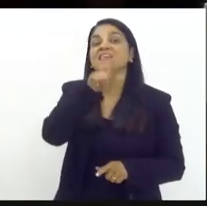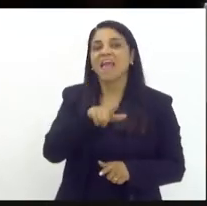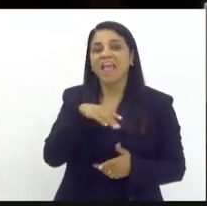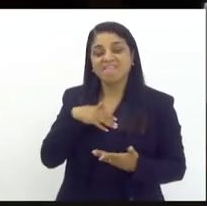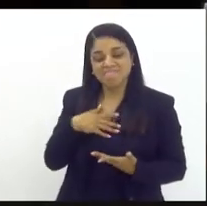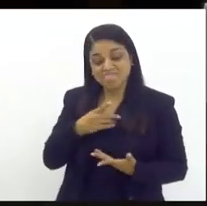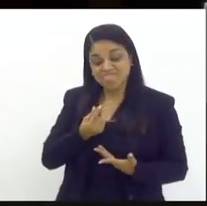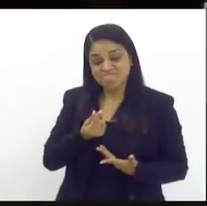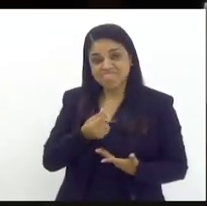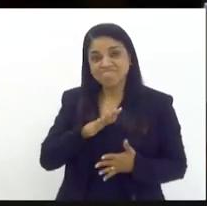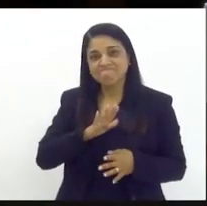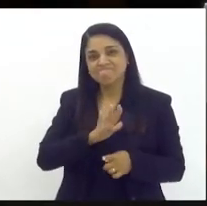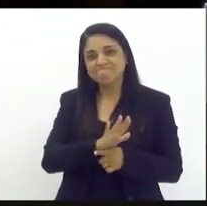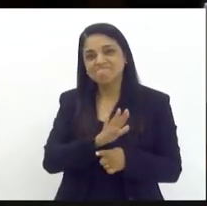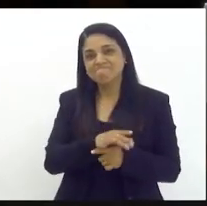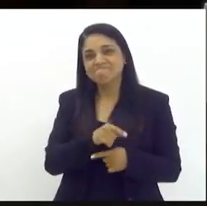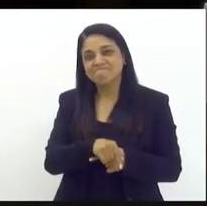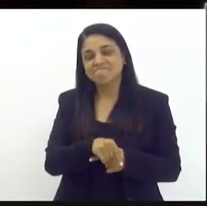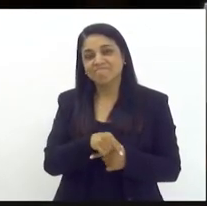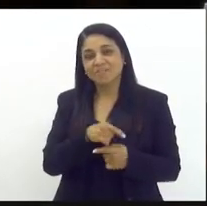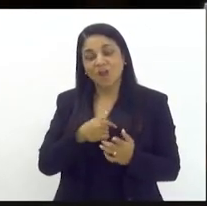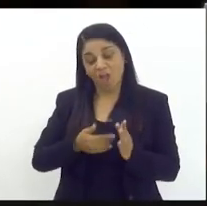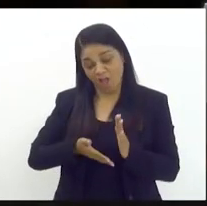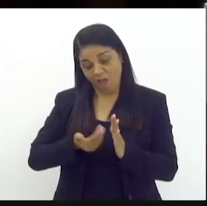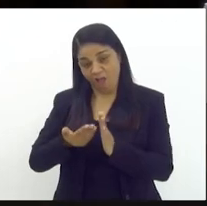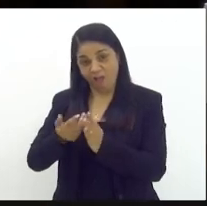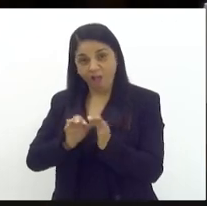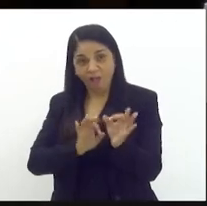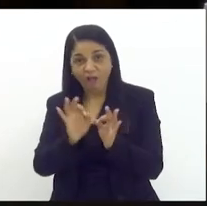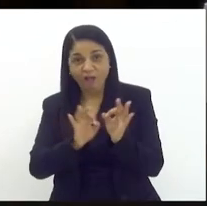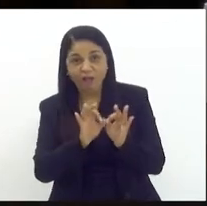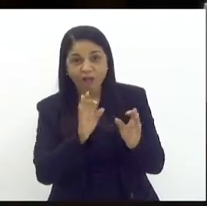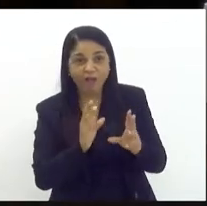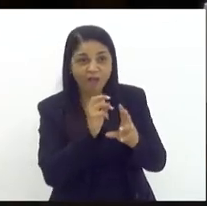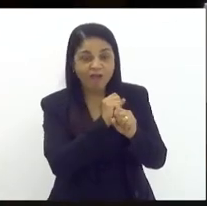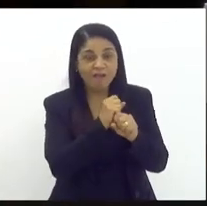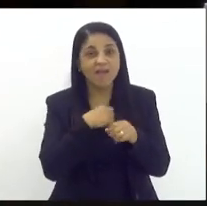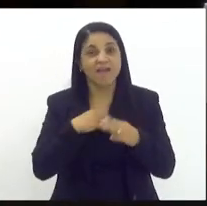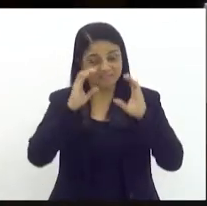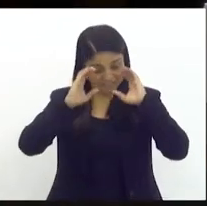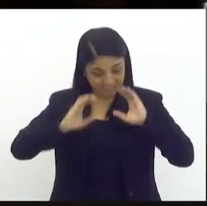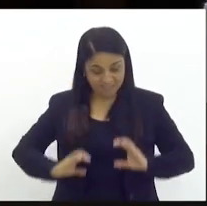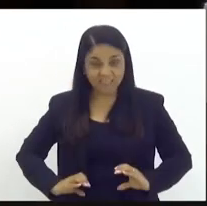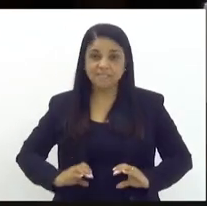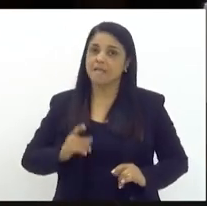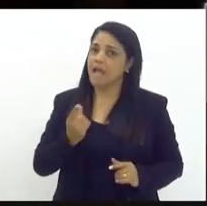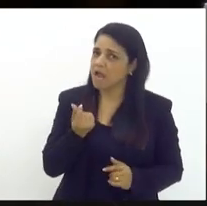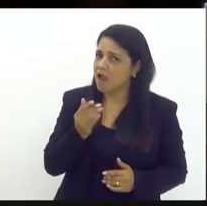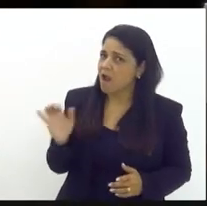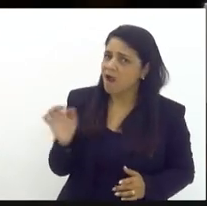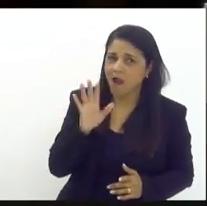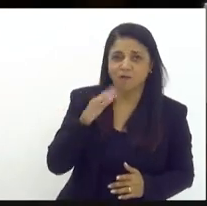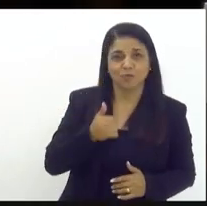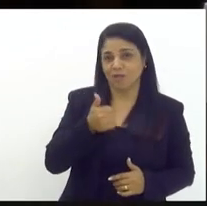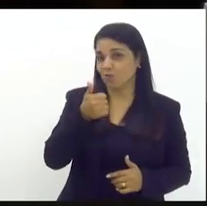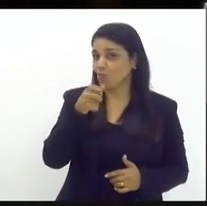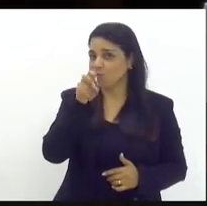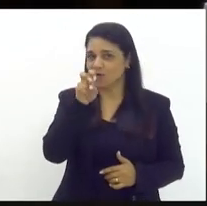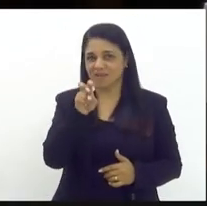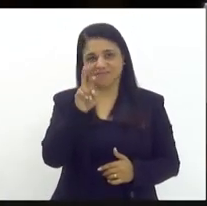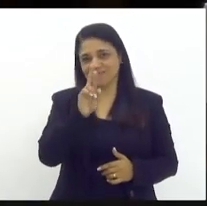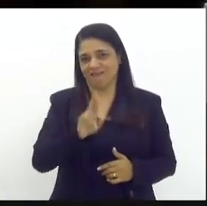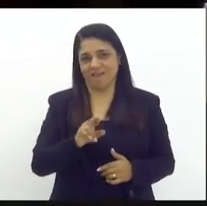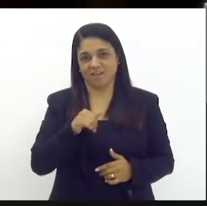mão nessa cumbuca porque aí você vai tirar um monte de orçamento que isso é importante cidadania é caro não é com 15 é com